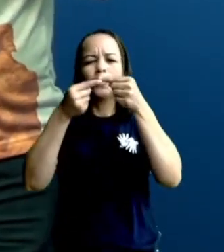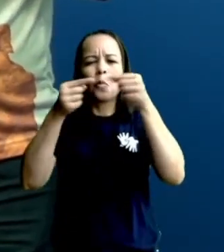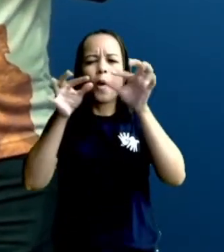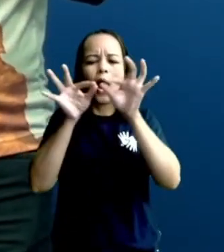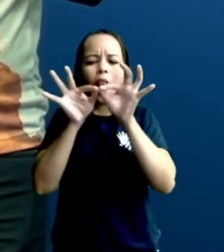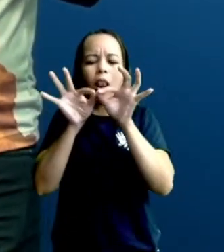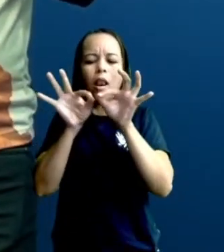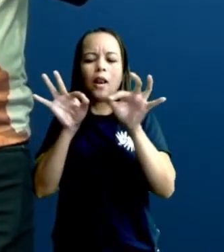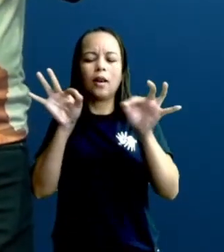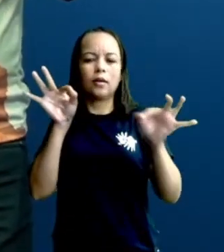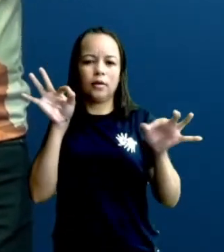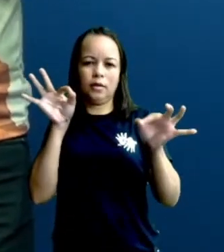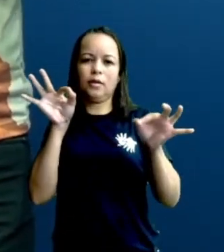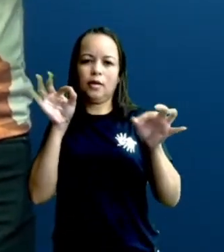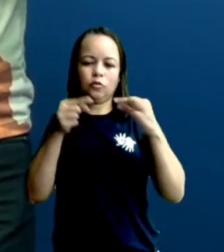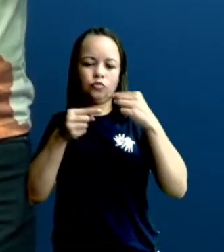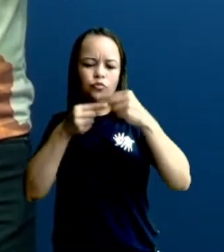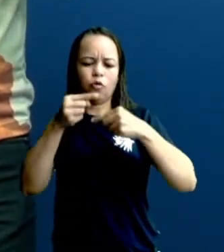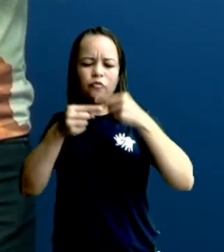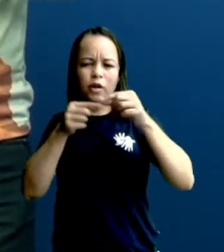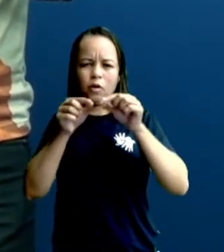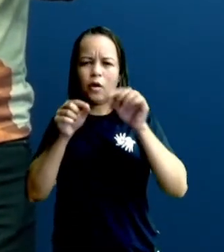e essa linha ela está em um novelo